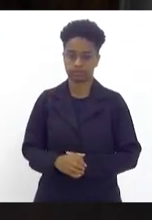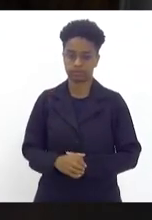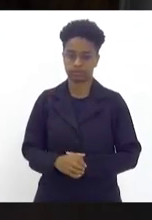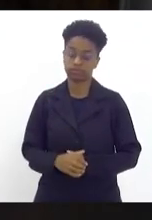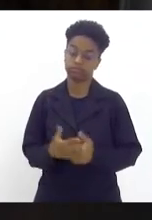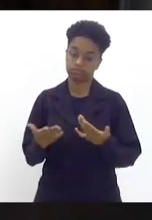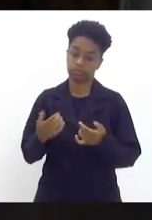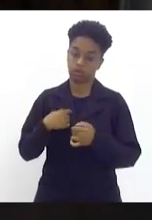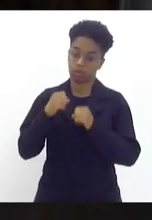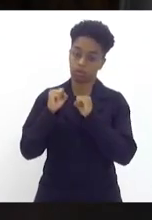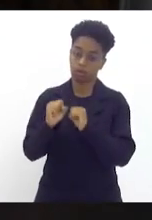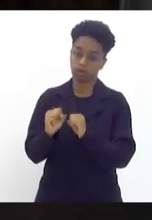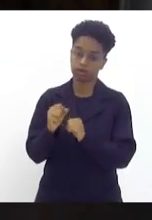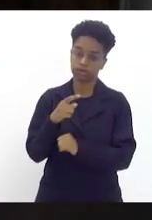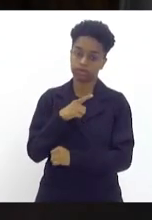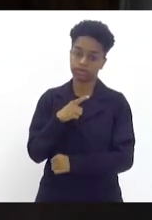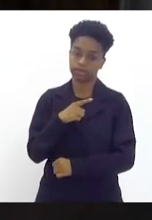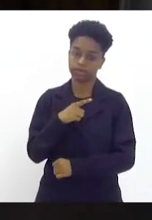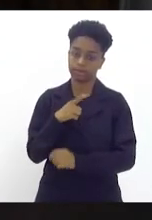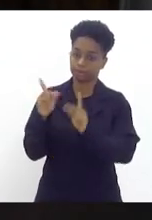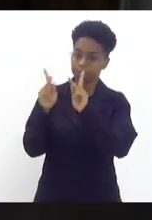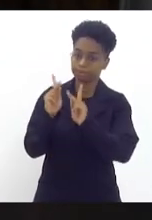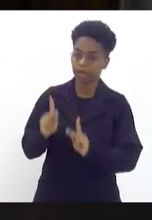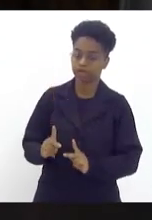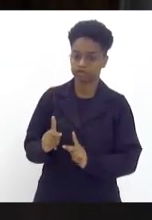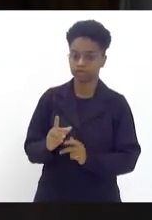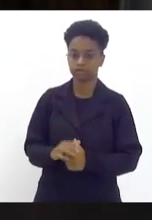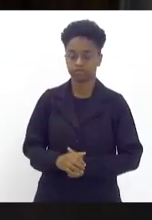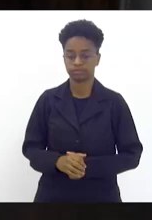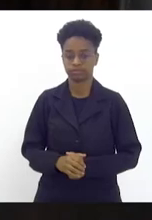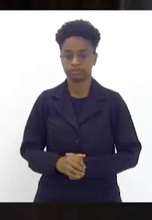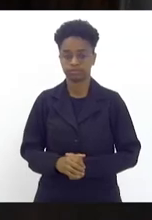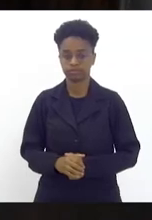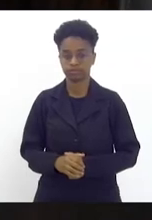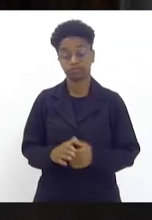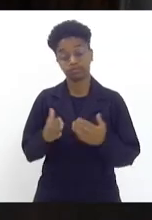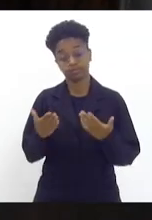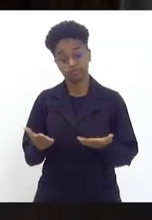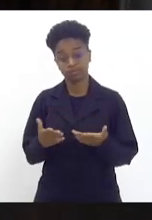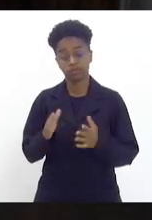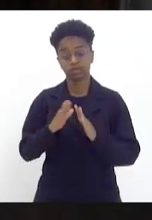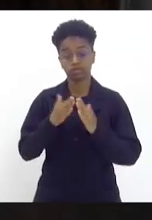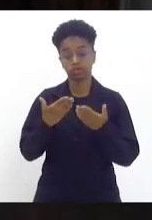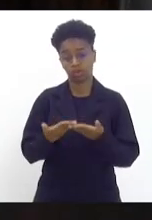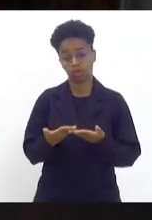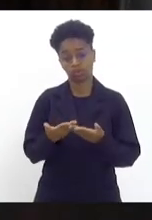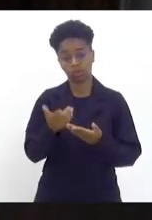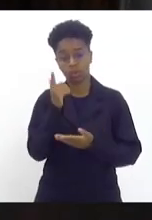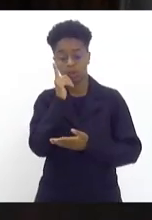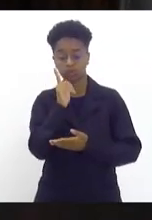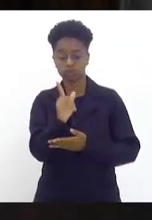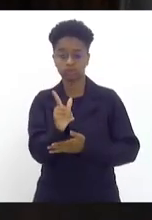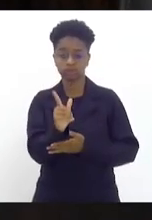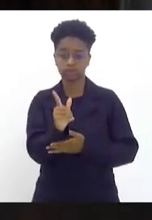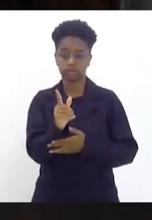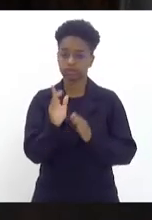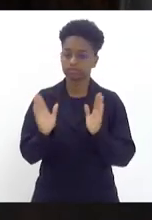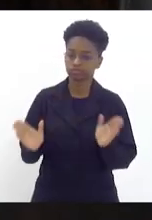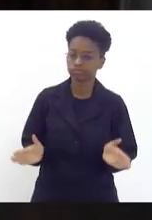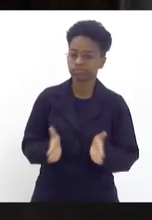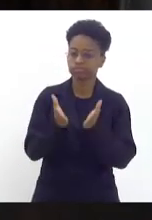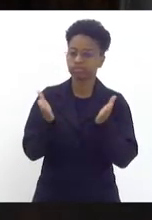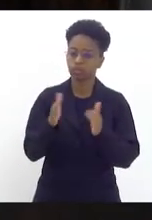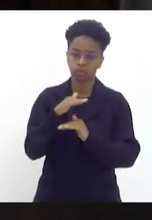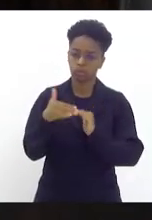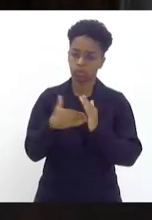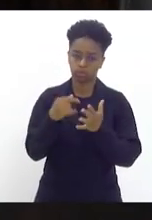poder ter paz de espírito. Né? Então, a escola tem condições de proporcionar